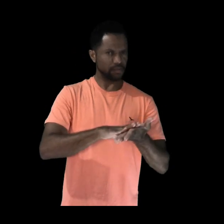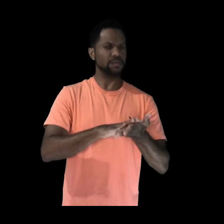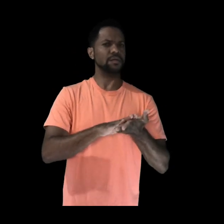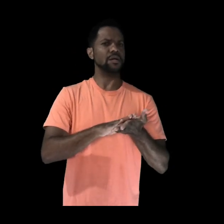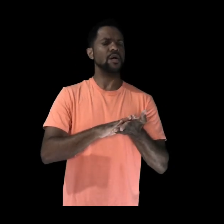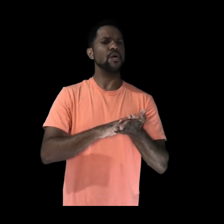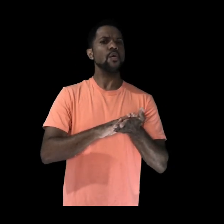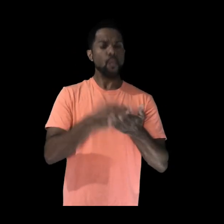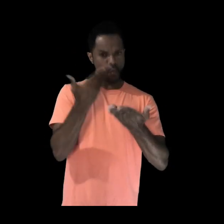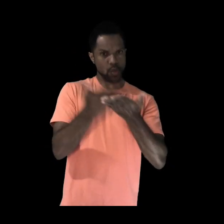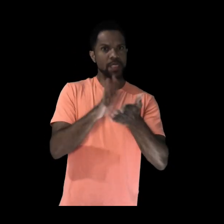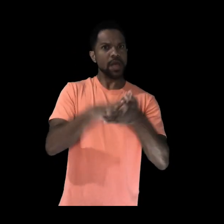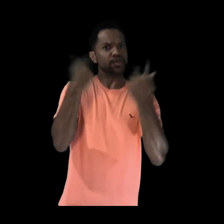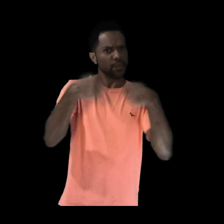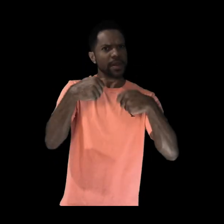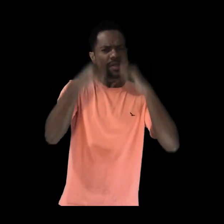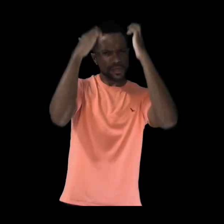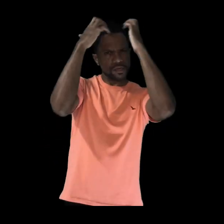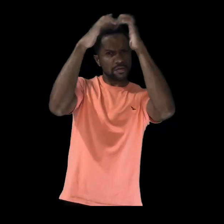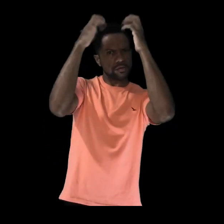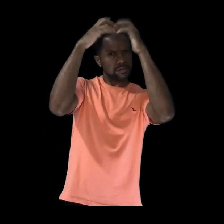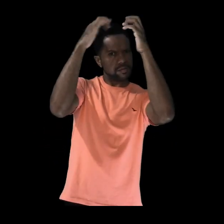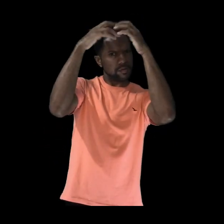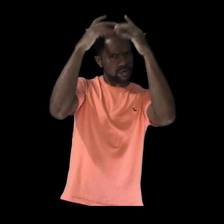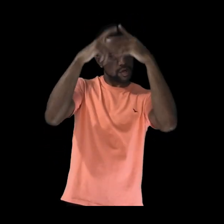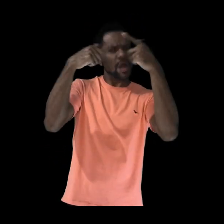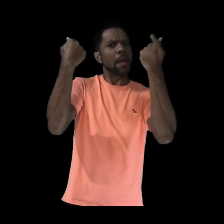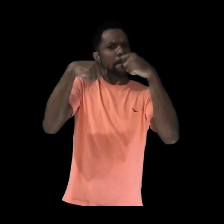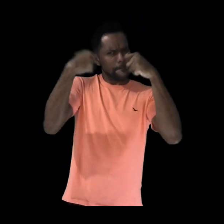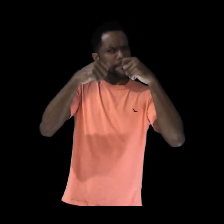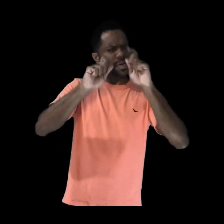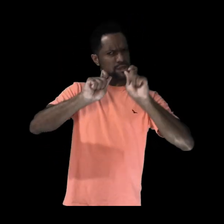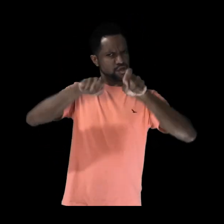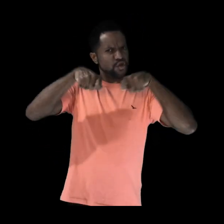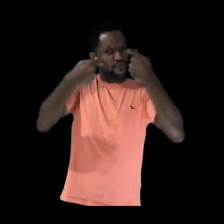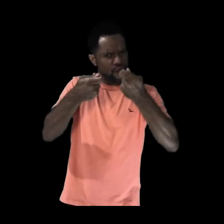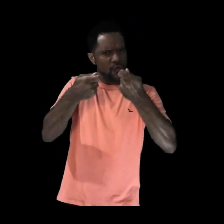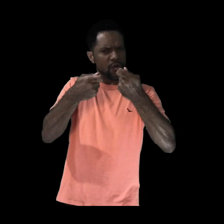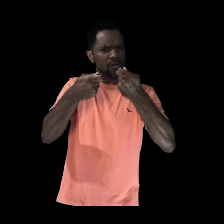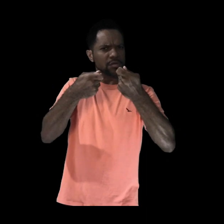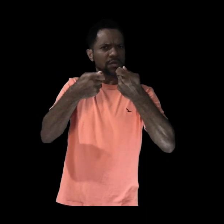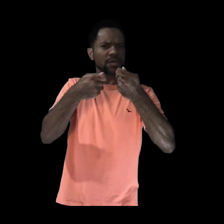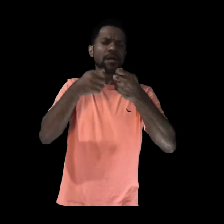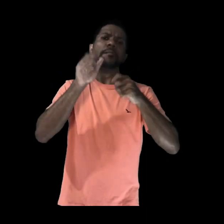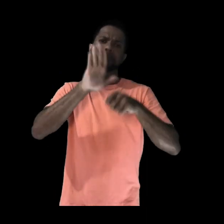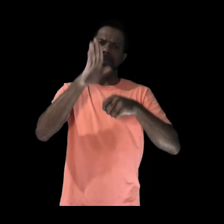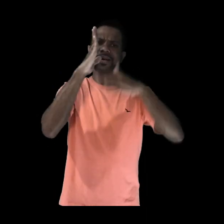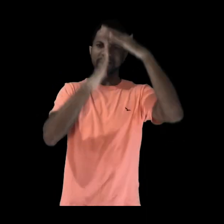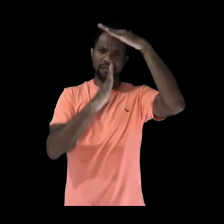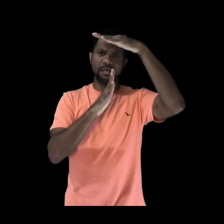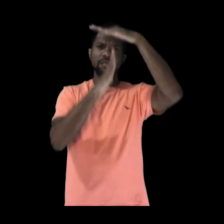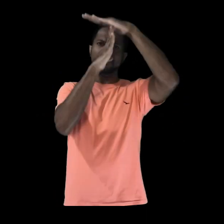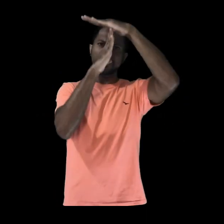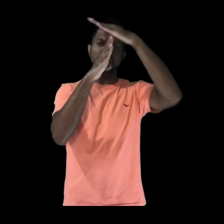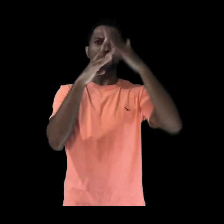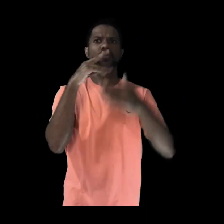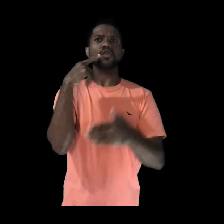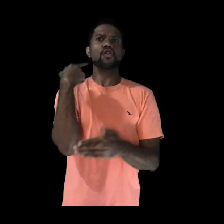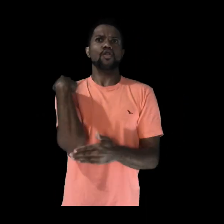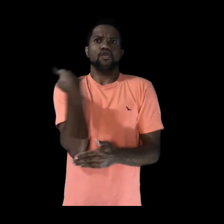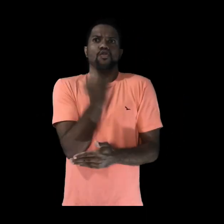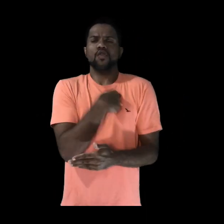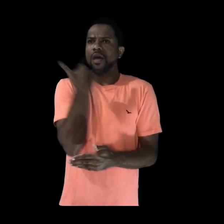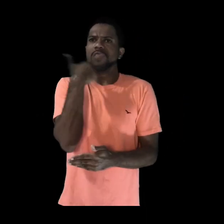interpretação, para o intérprete ele trabalhar, ele precisa de energia mental. Essa energia mental ela é disponível e ela é limitada. A gente